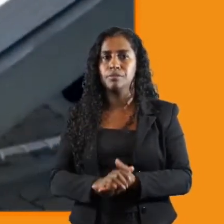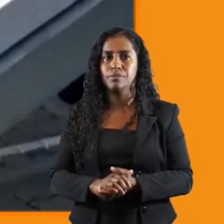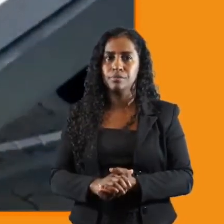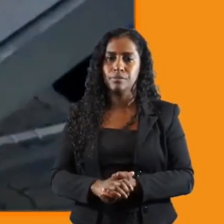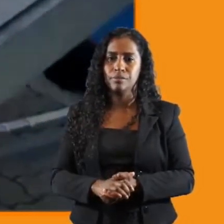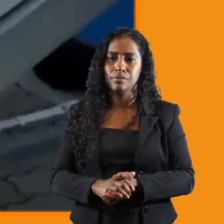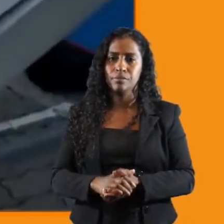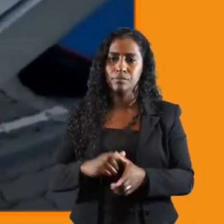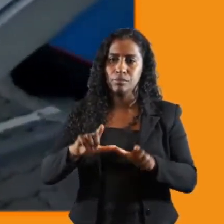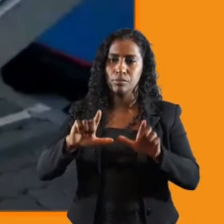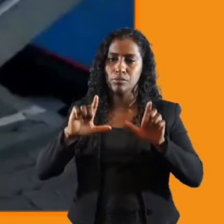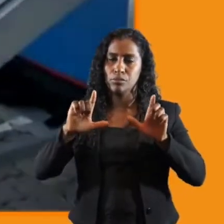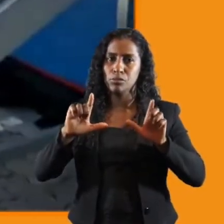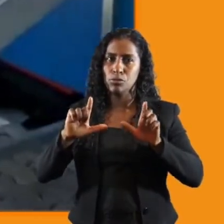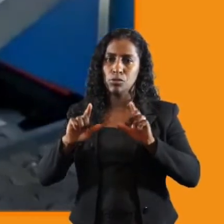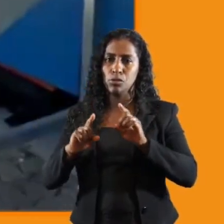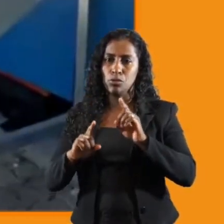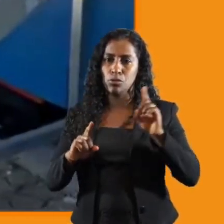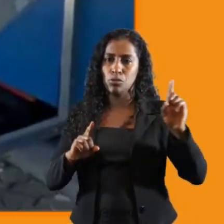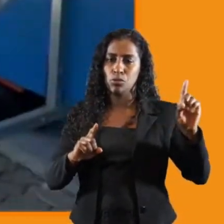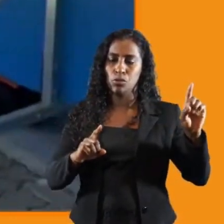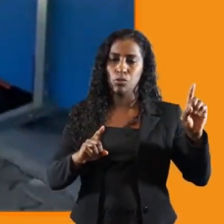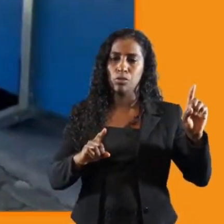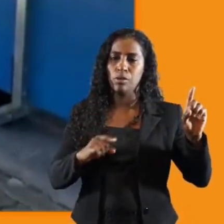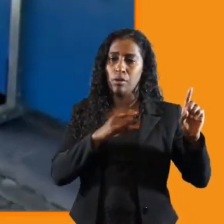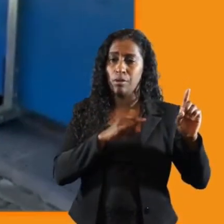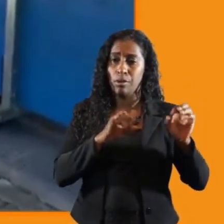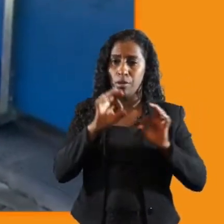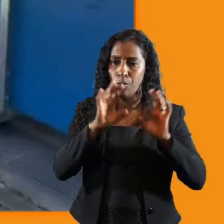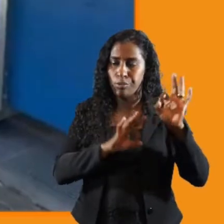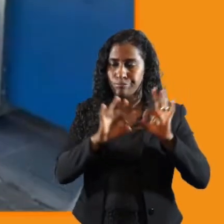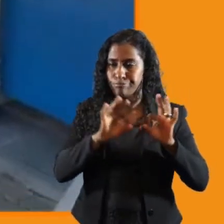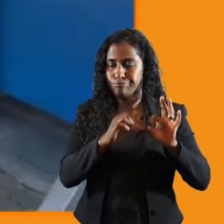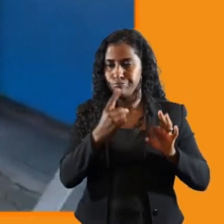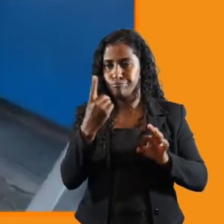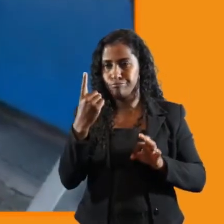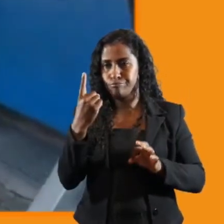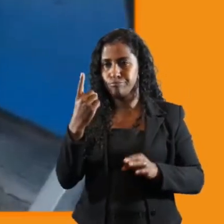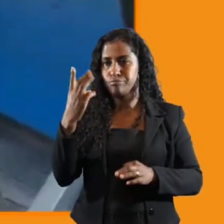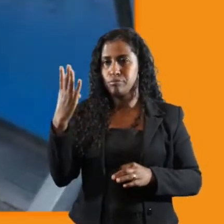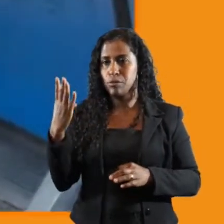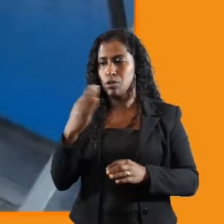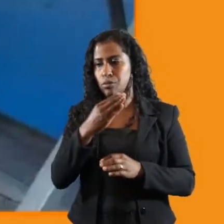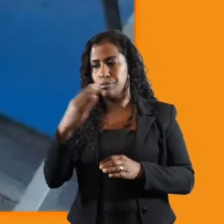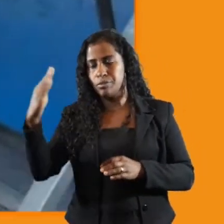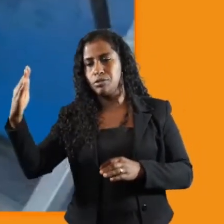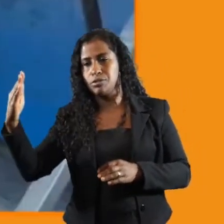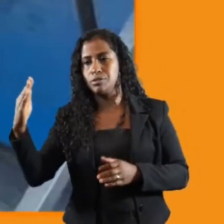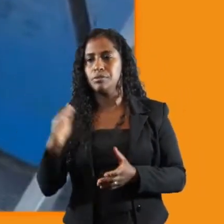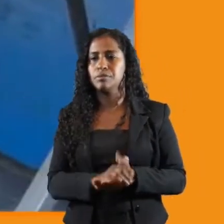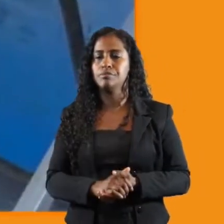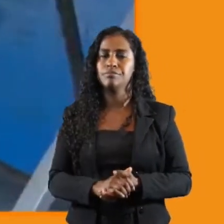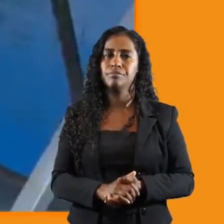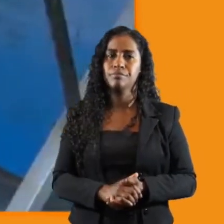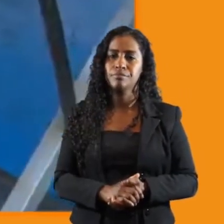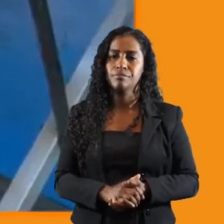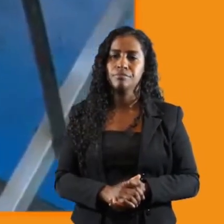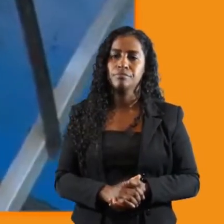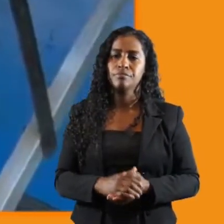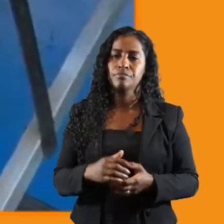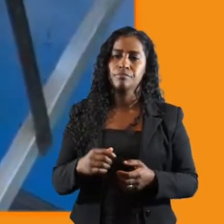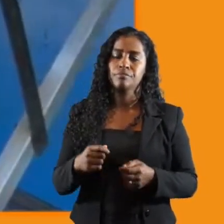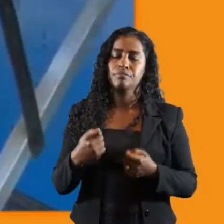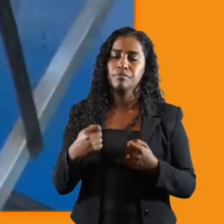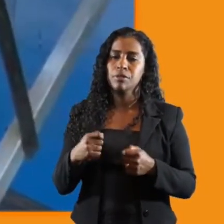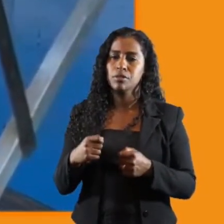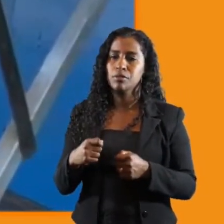posiciono a norte e faço uma correção de 14 graus à direita. Então, sobre os módulos fotovoltaicos, que a gente poderia apresentar isso.